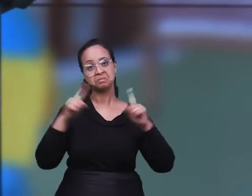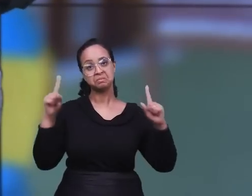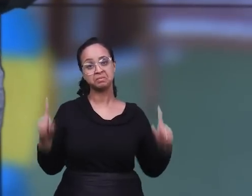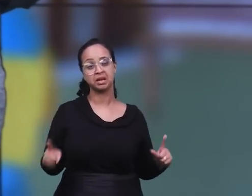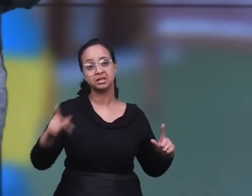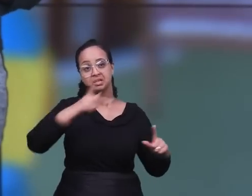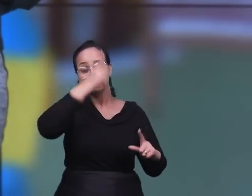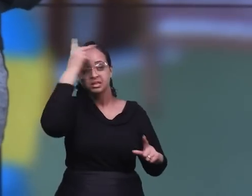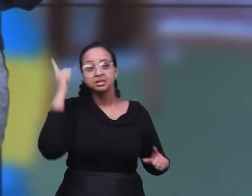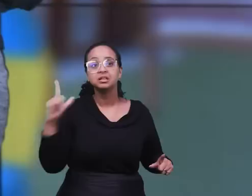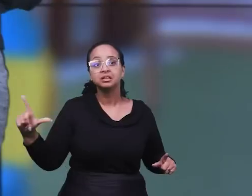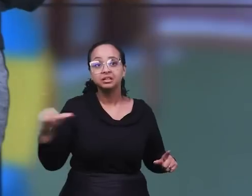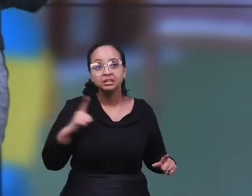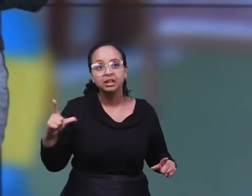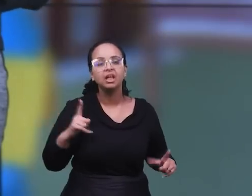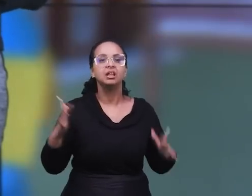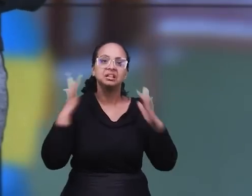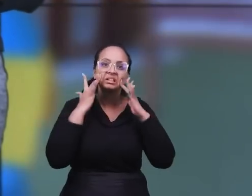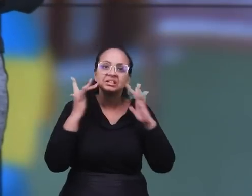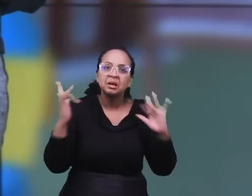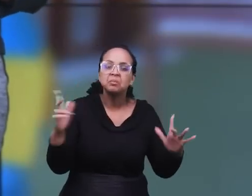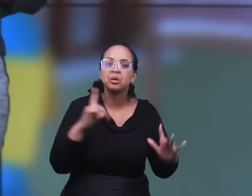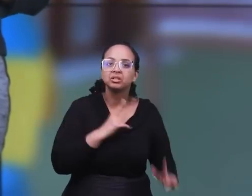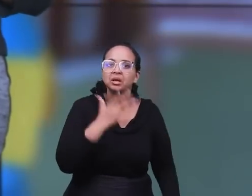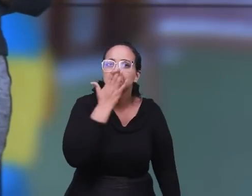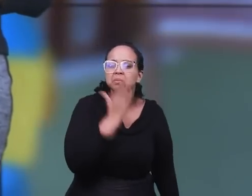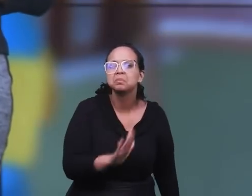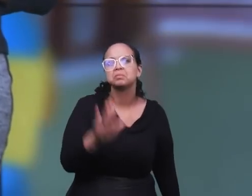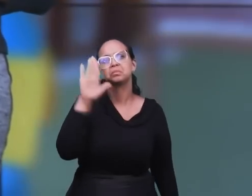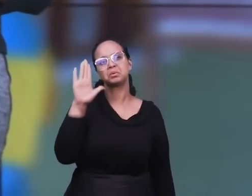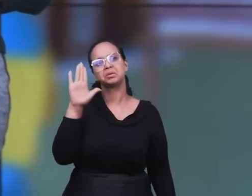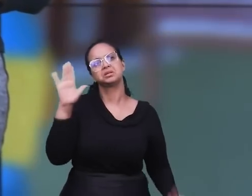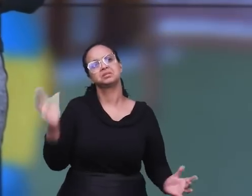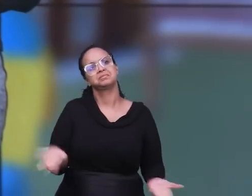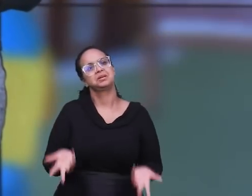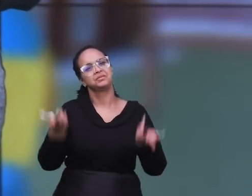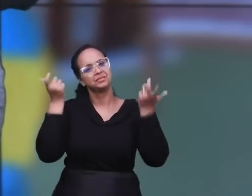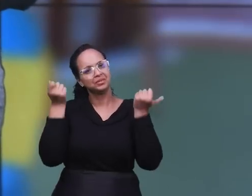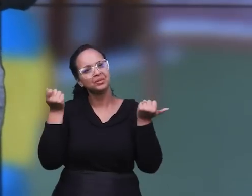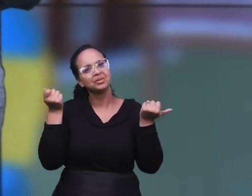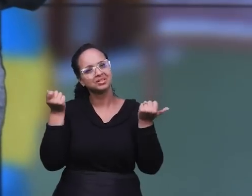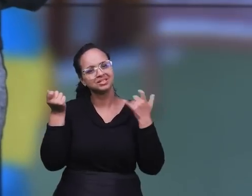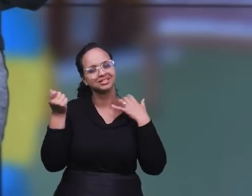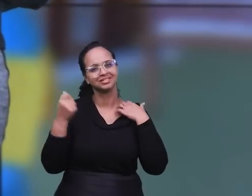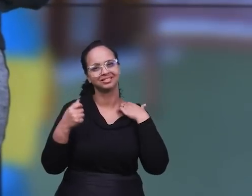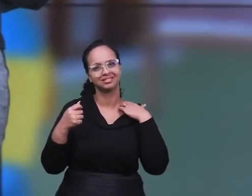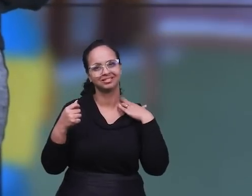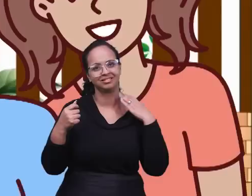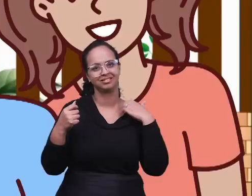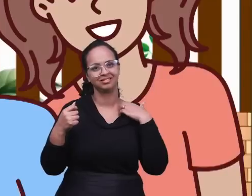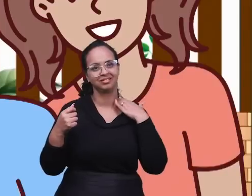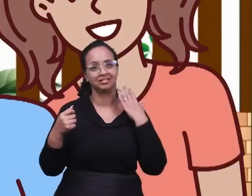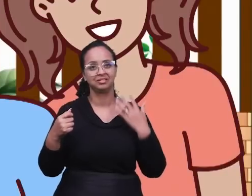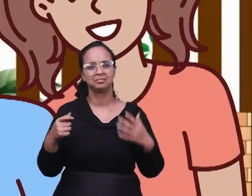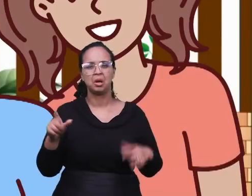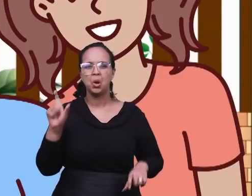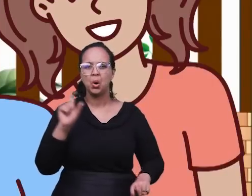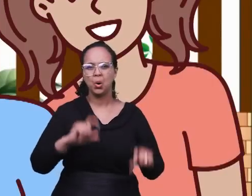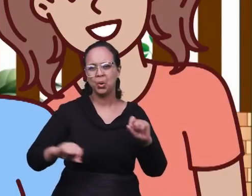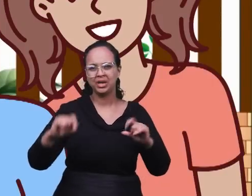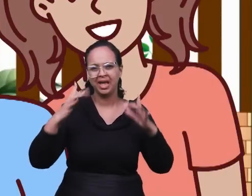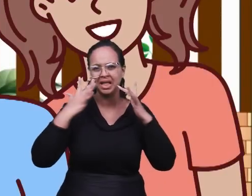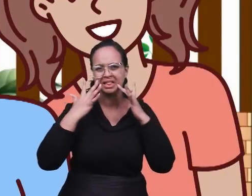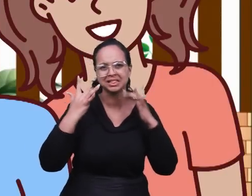para aqueles que temem o nome do Senhor, há uma promessa maravilhosa que veremos no decorrer deste estudo. Mas o